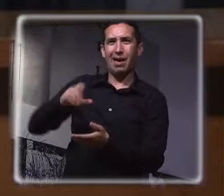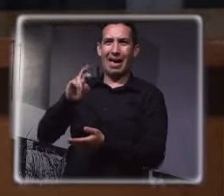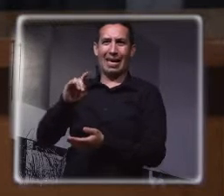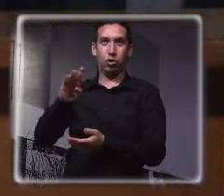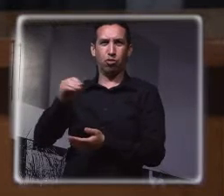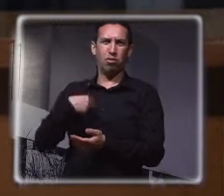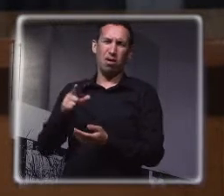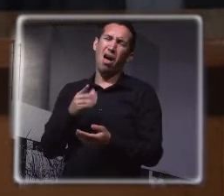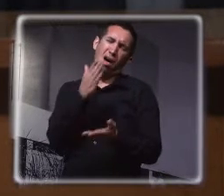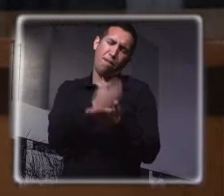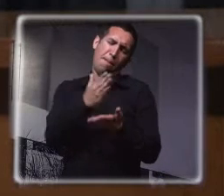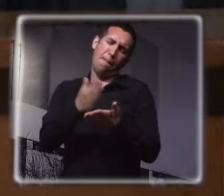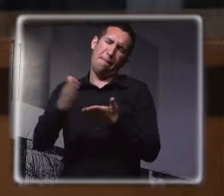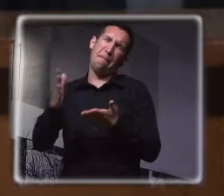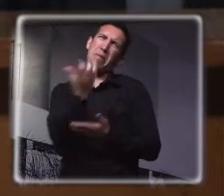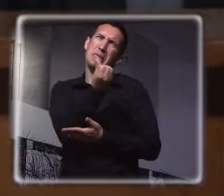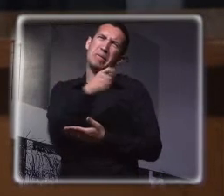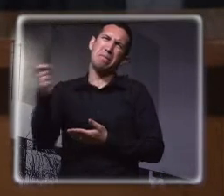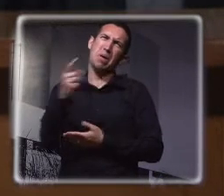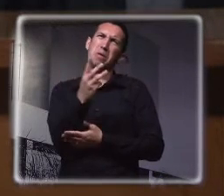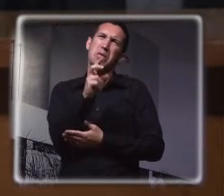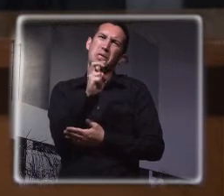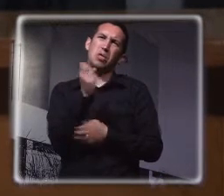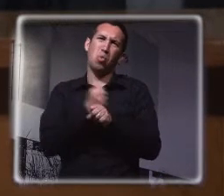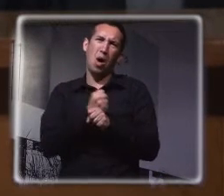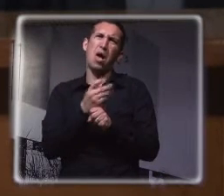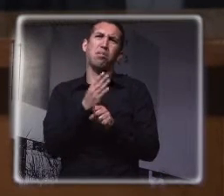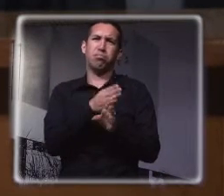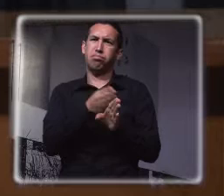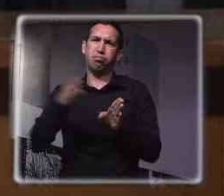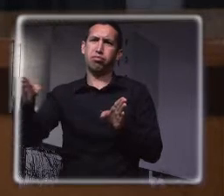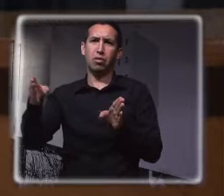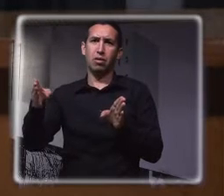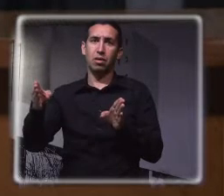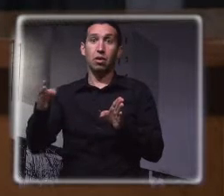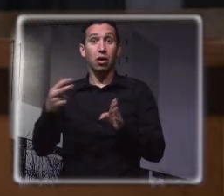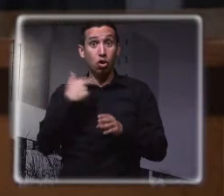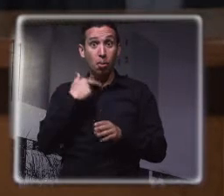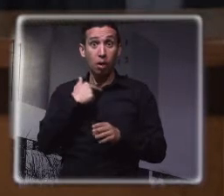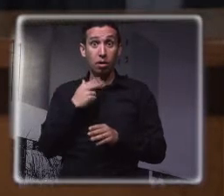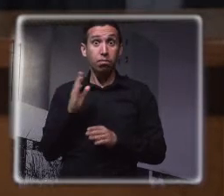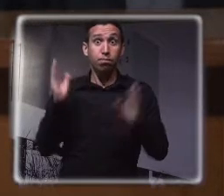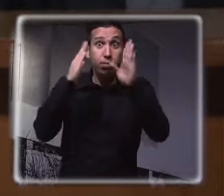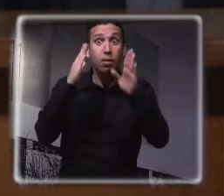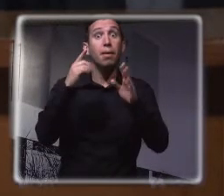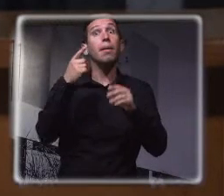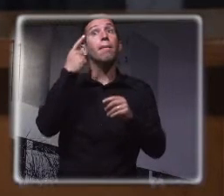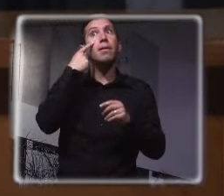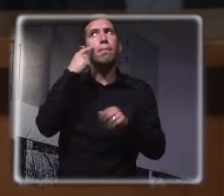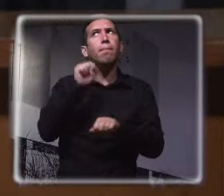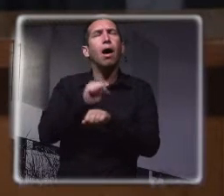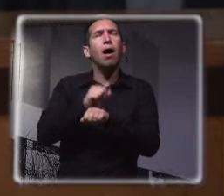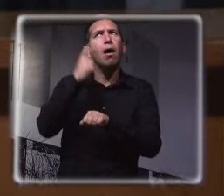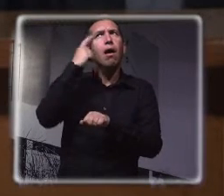muito longo, né, por 6 meses, 12 meses, 5 anos. Esse crédito ele não pode ser obtido de imediato. Tem que ter um prazo de